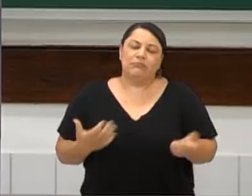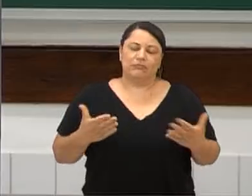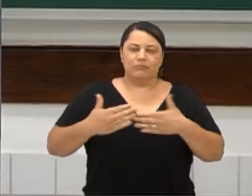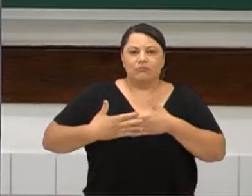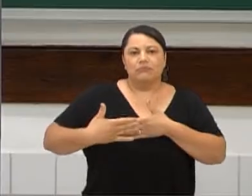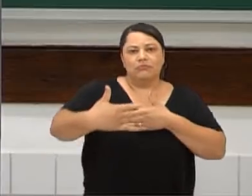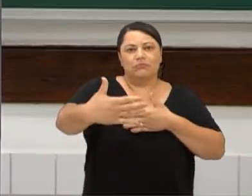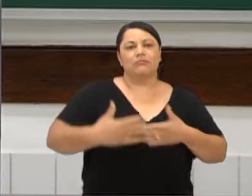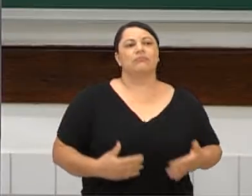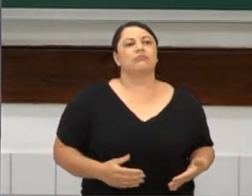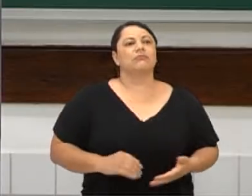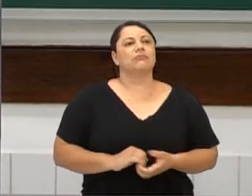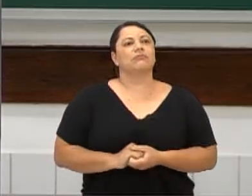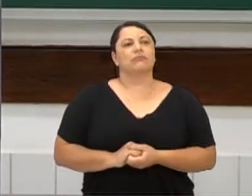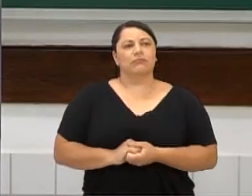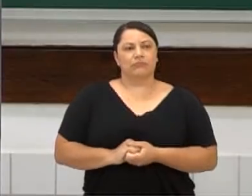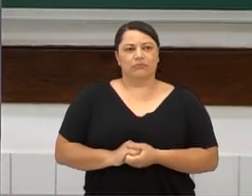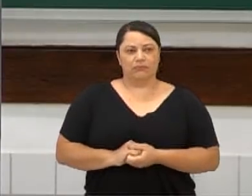avançar então?